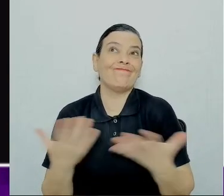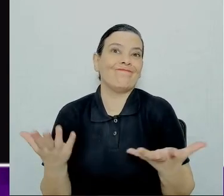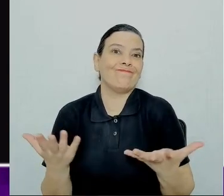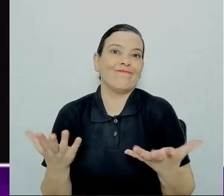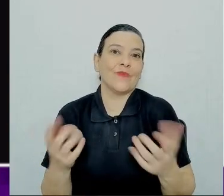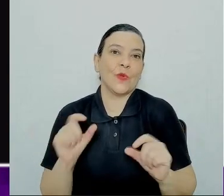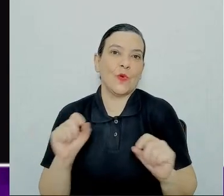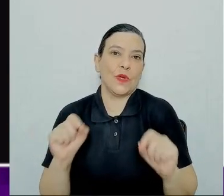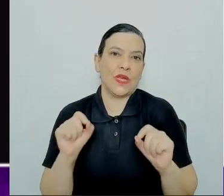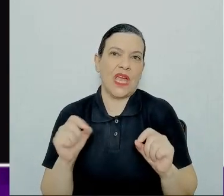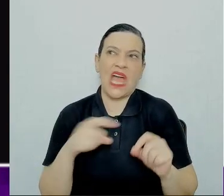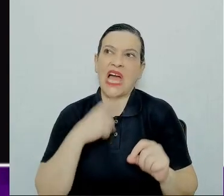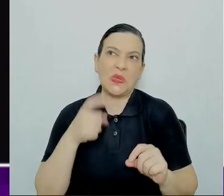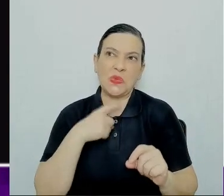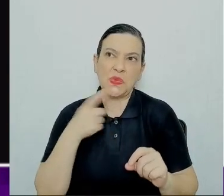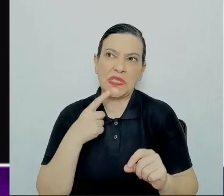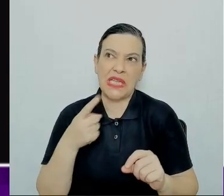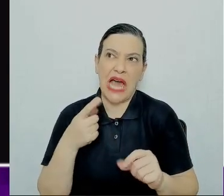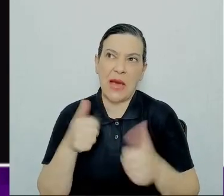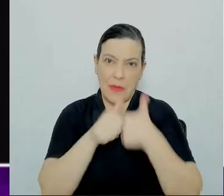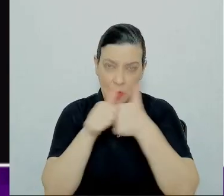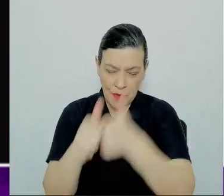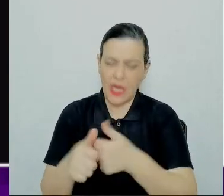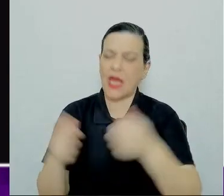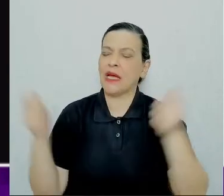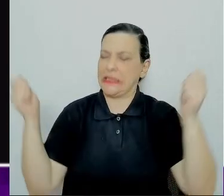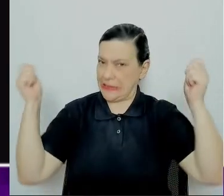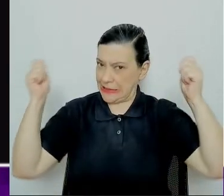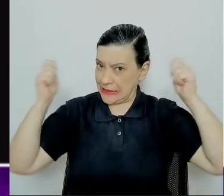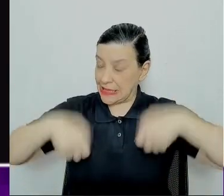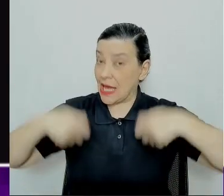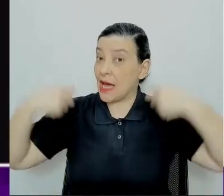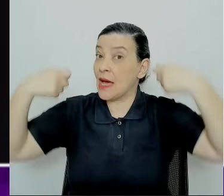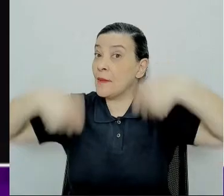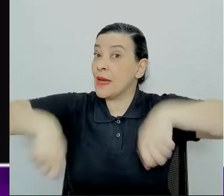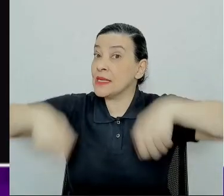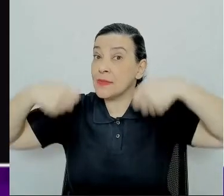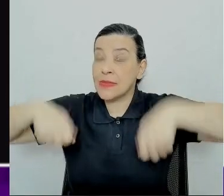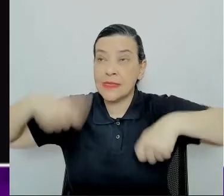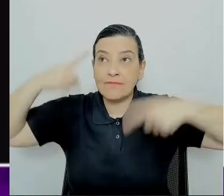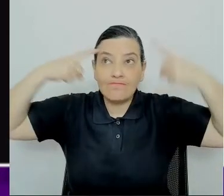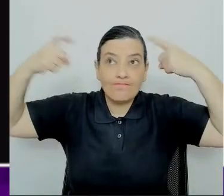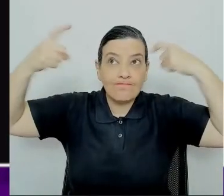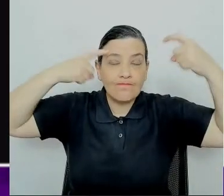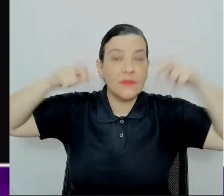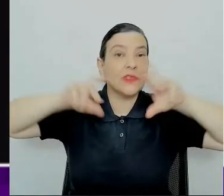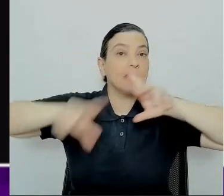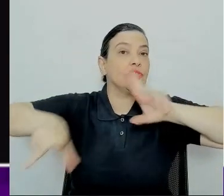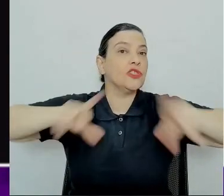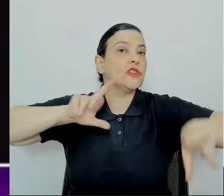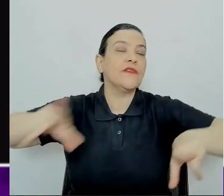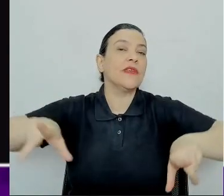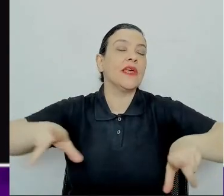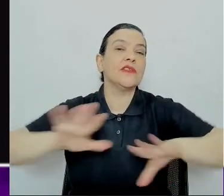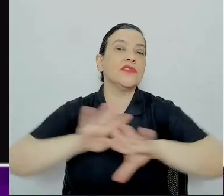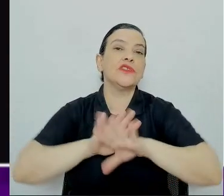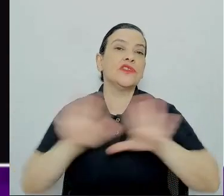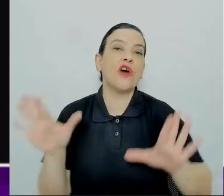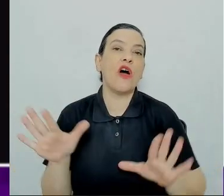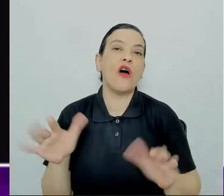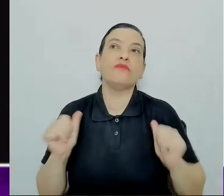braço o suficiente, mas nós precisamos ocupar a nossa mente com outras coisas. Eu não posso fisicamente